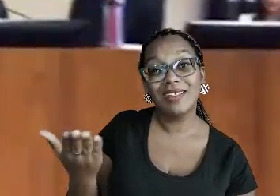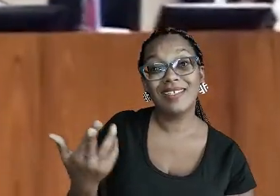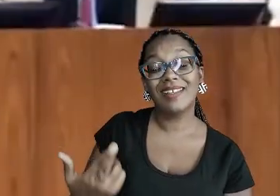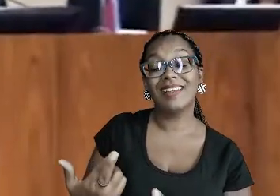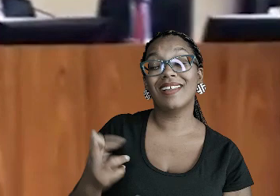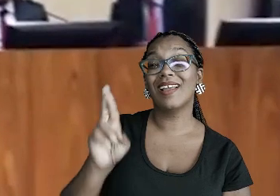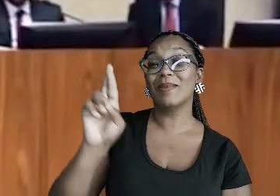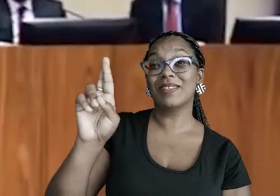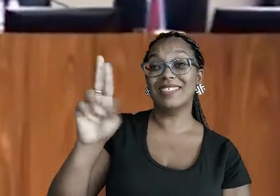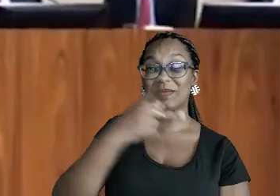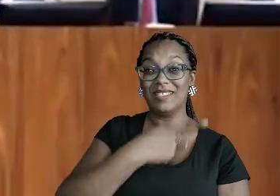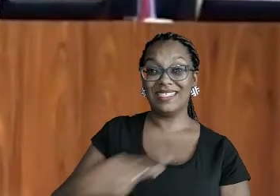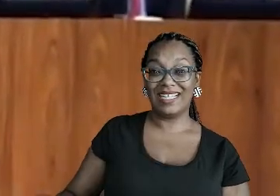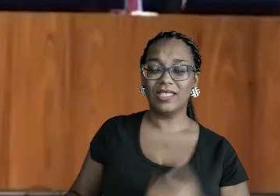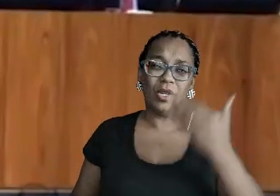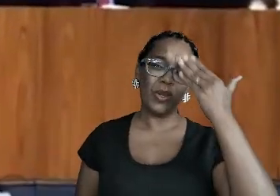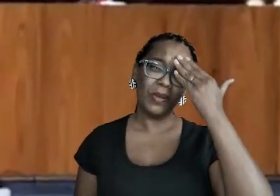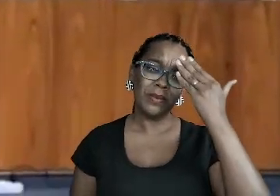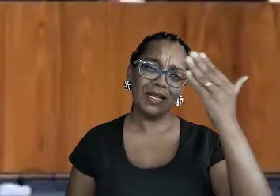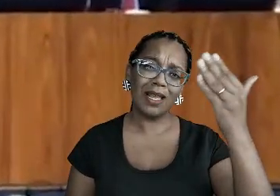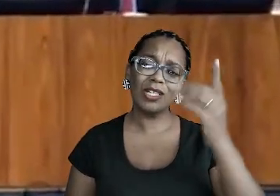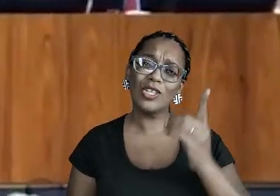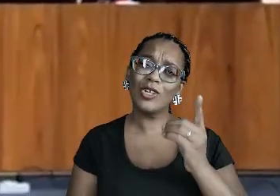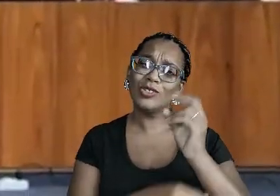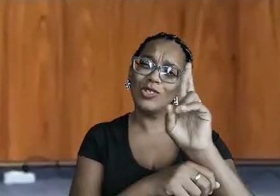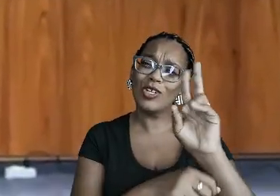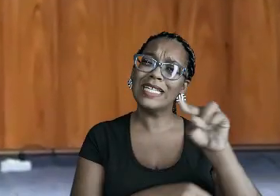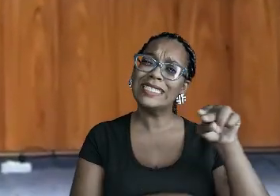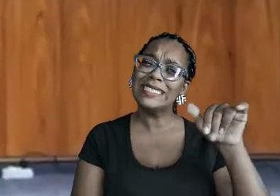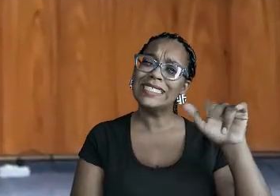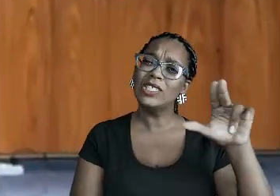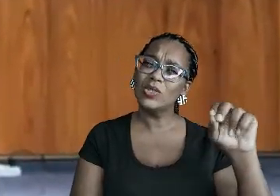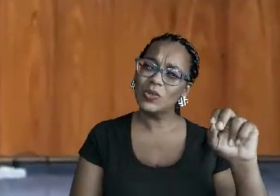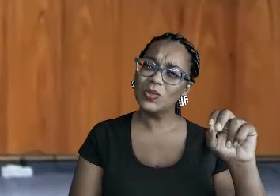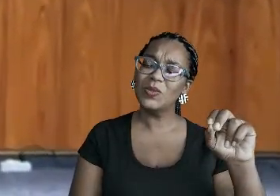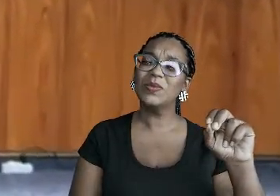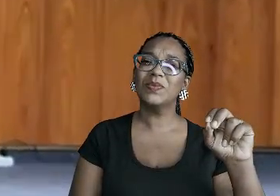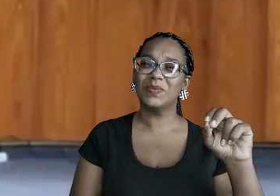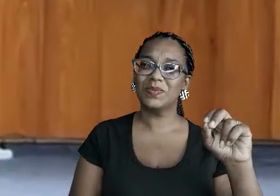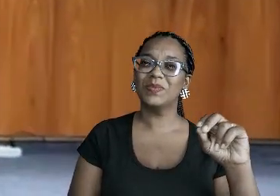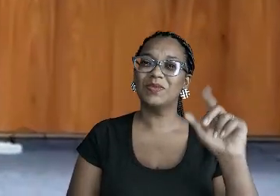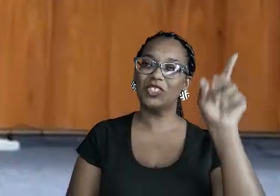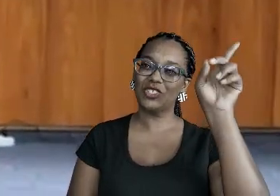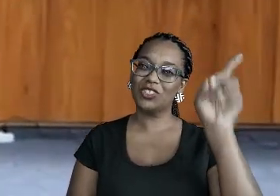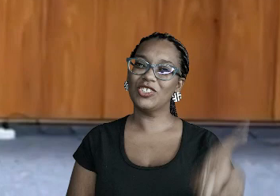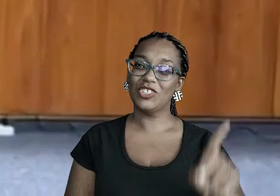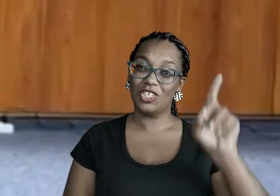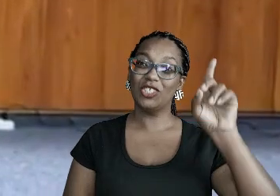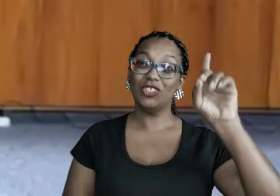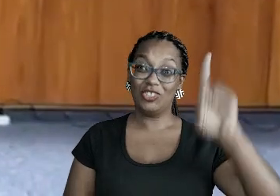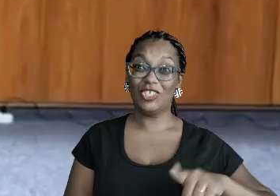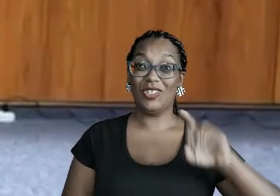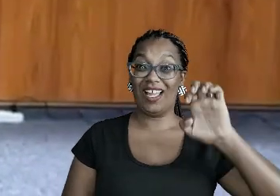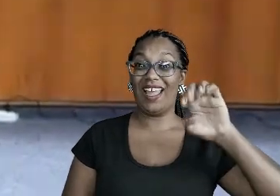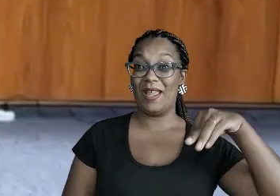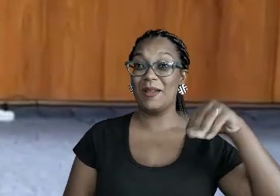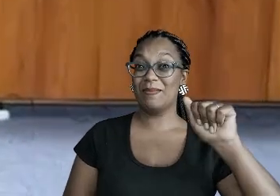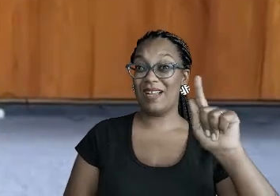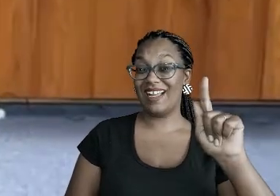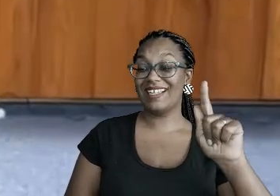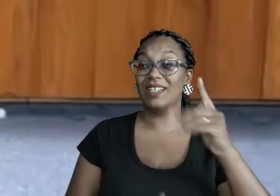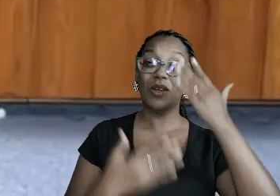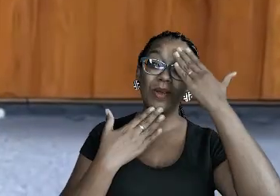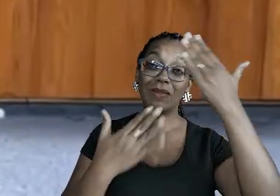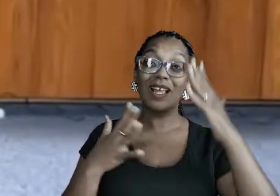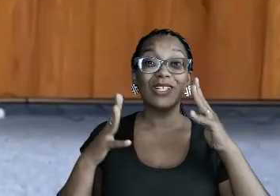representada pelo seu presidente obrigada doutor Nino nosso diretor da imagem obrigada a